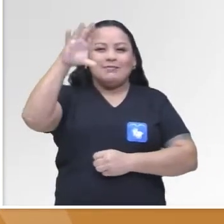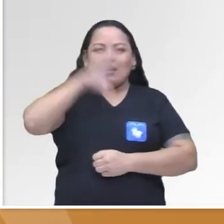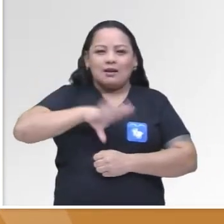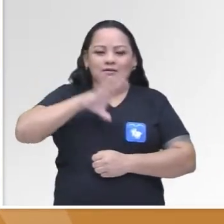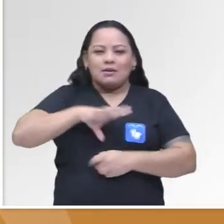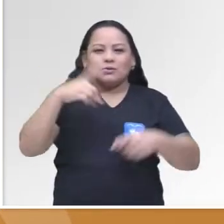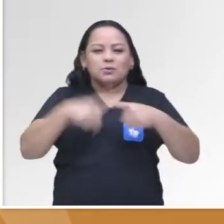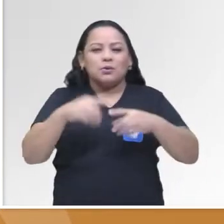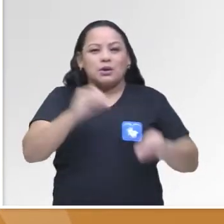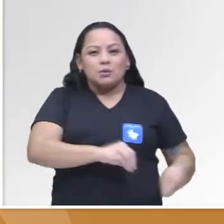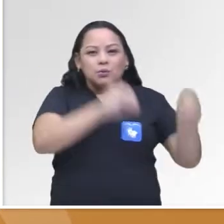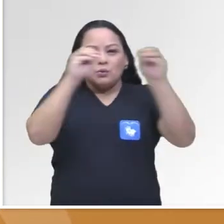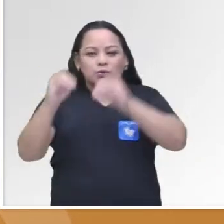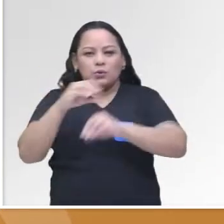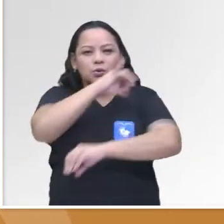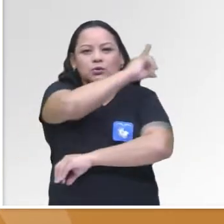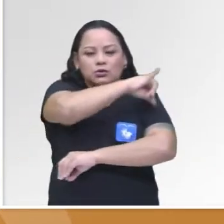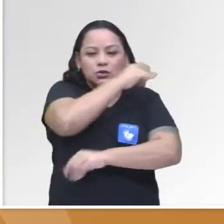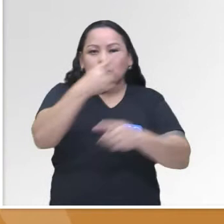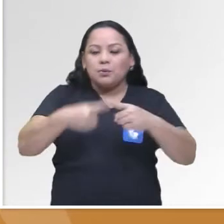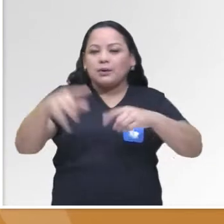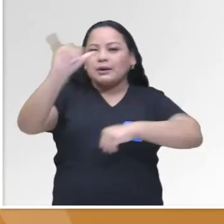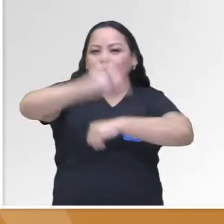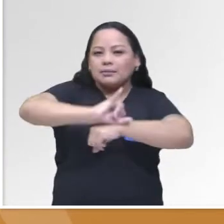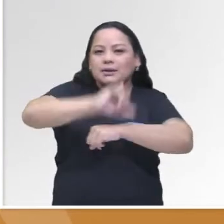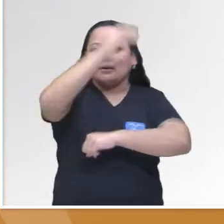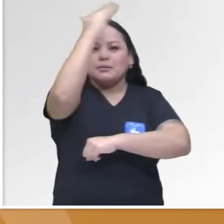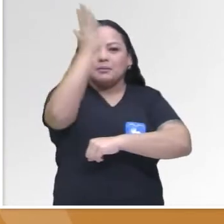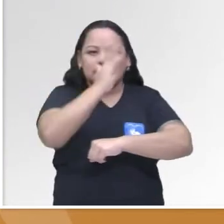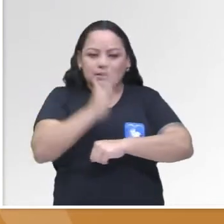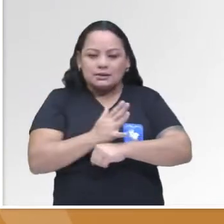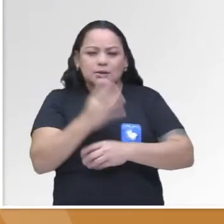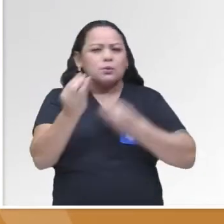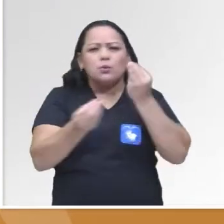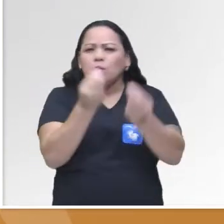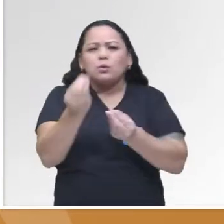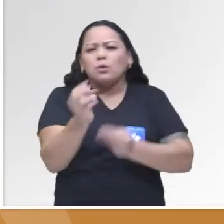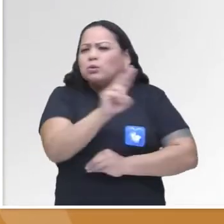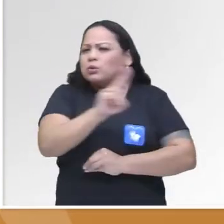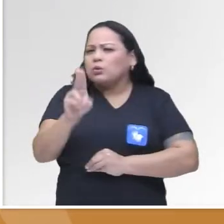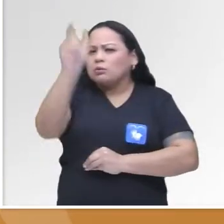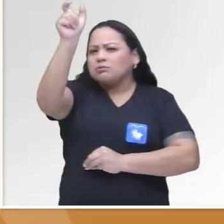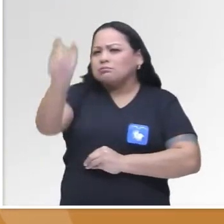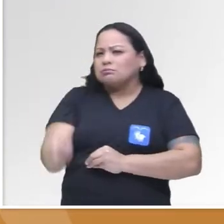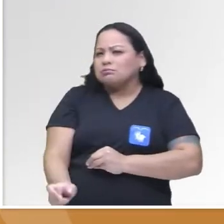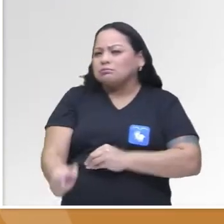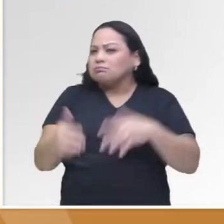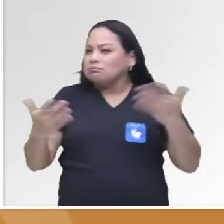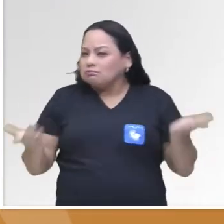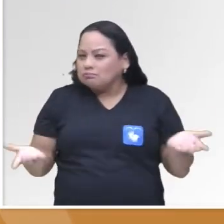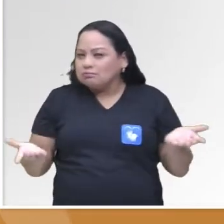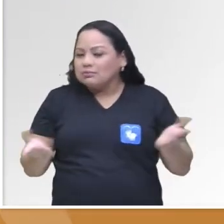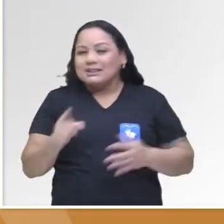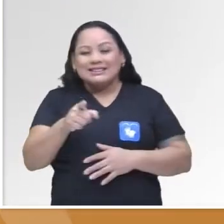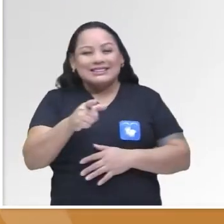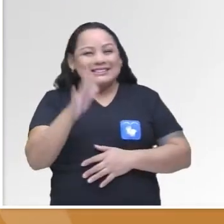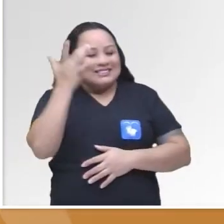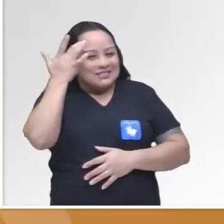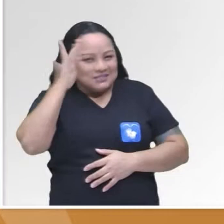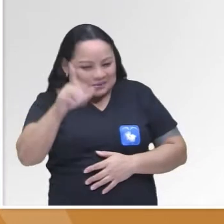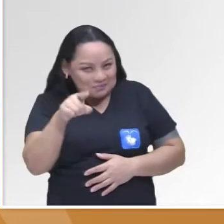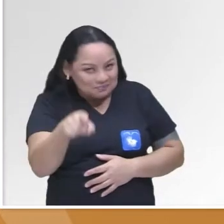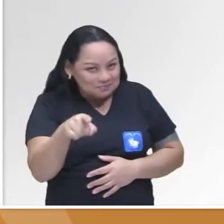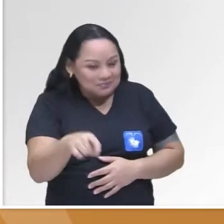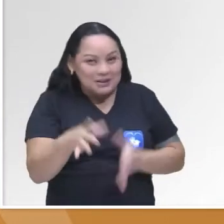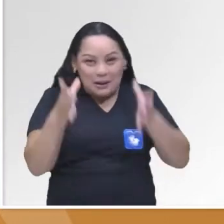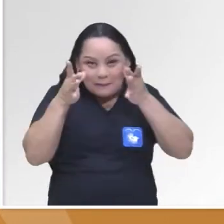se mudar para o Rio de Janeiro, então capital do Brasil. Como se chama nosso personagem? Se você não sabe,